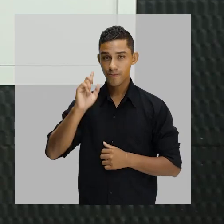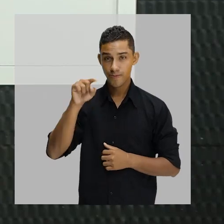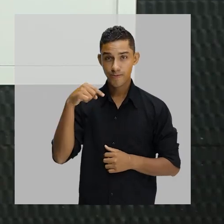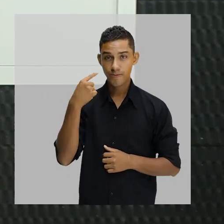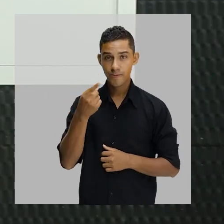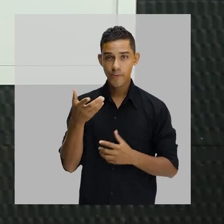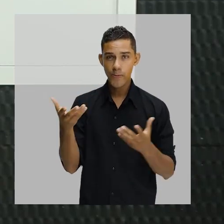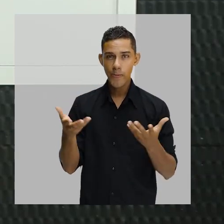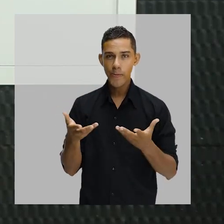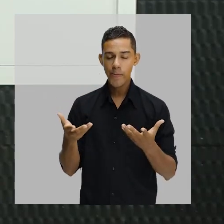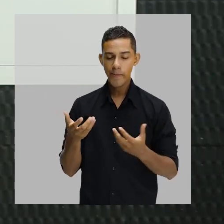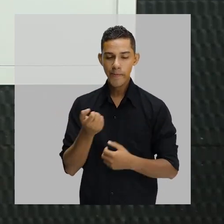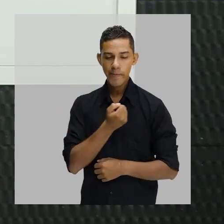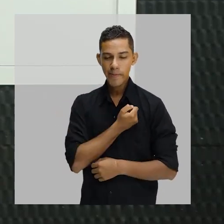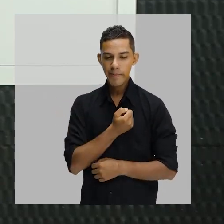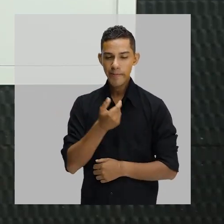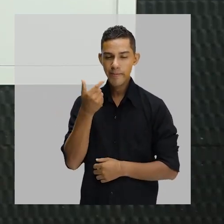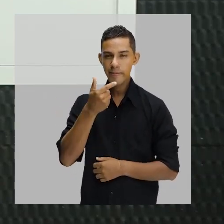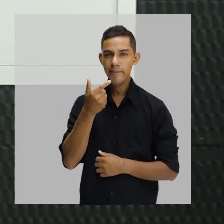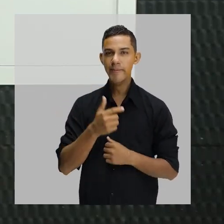né? Questão 2.